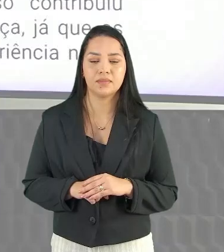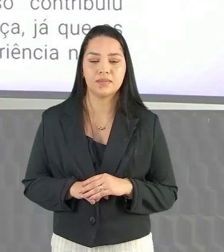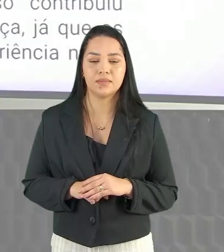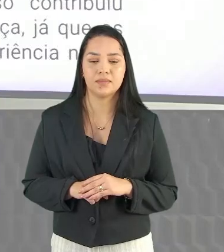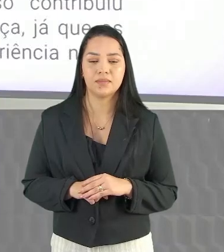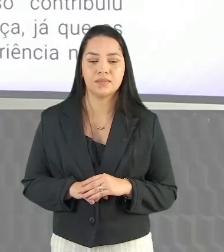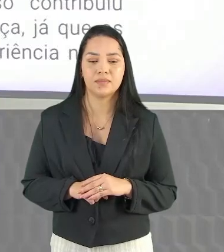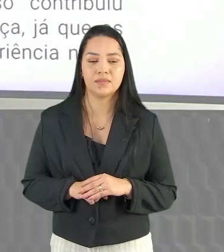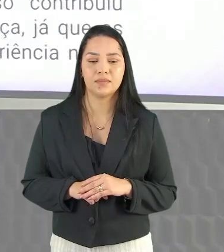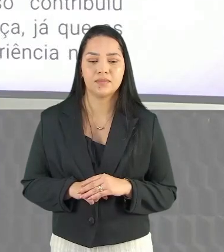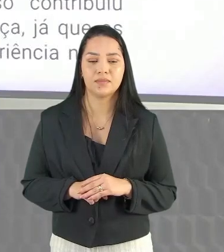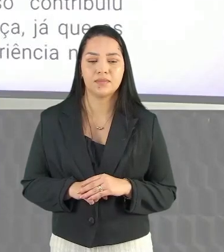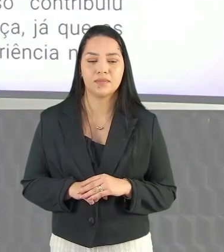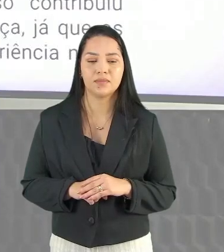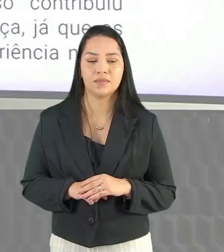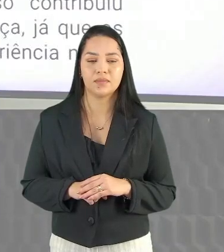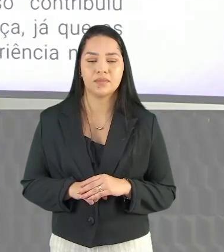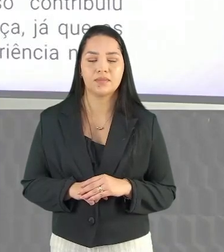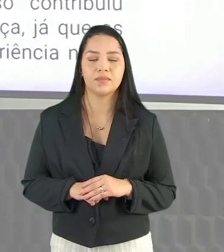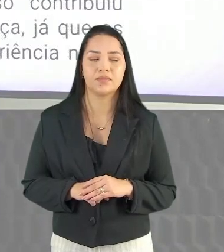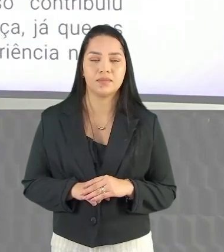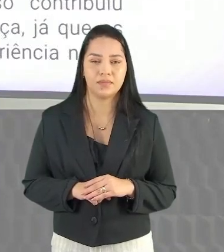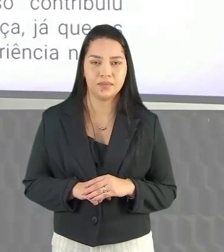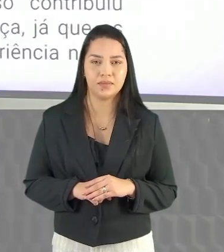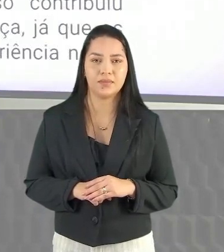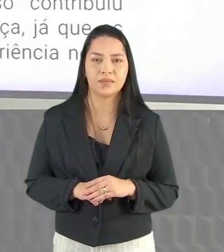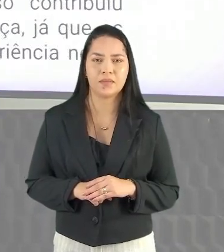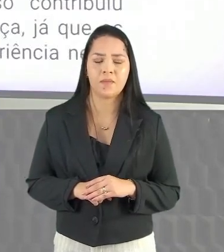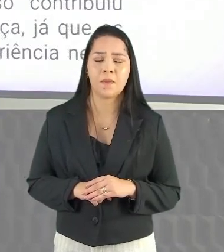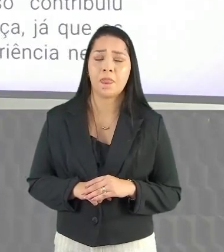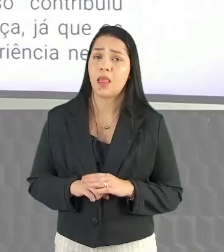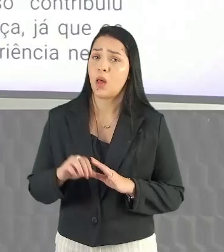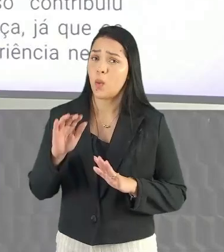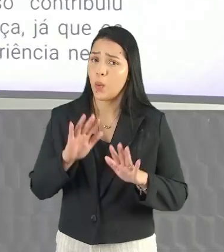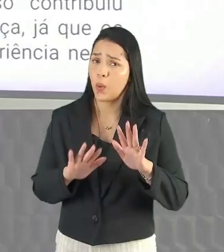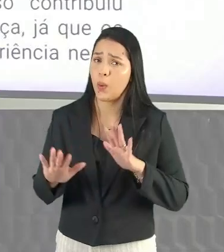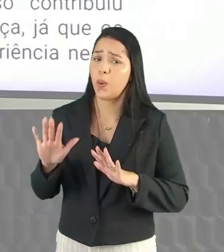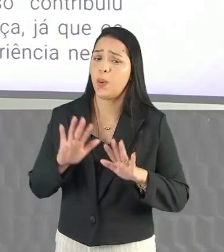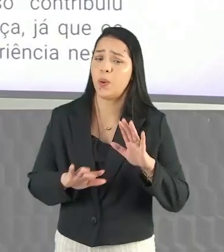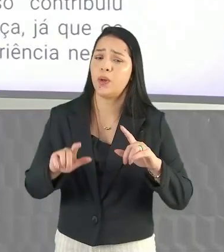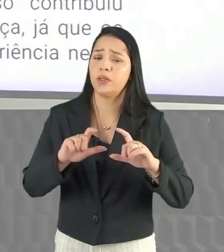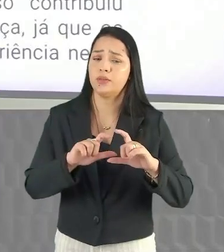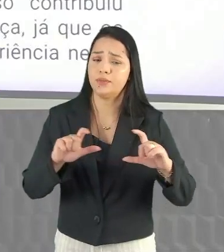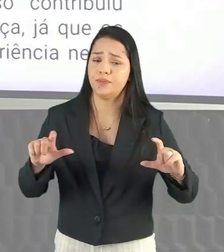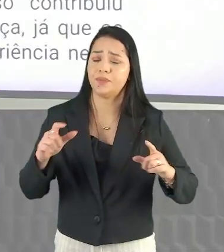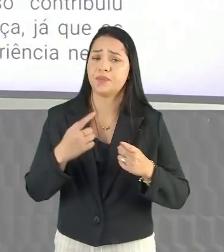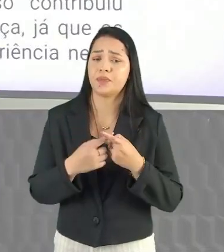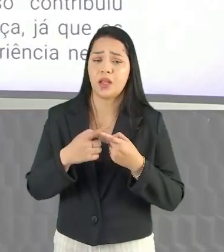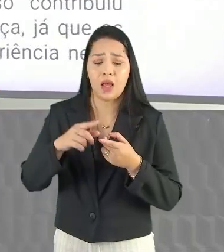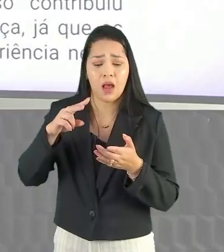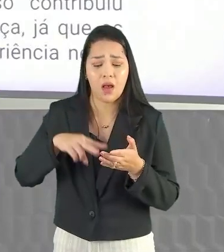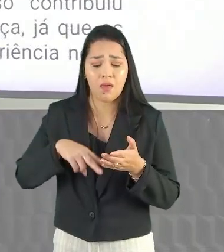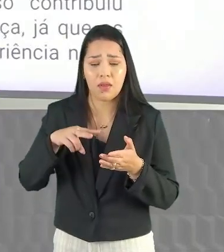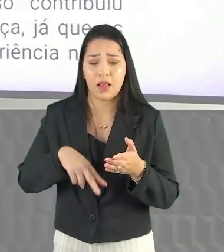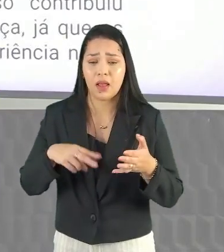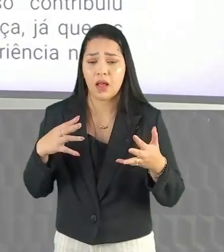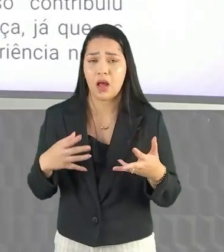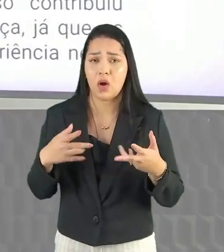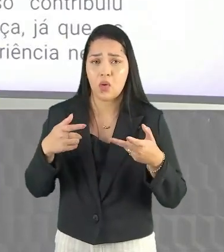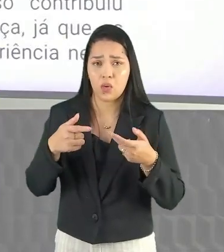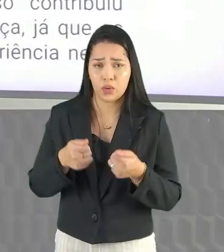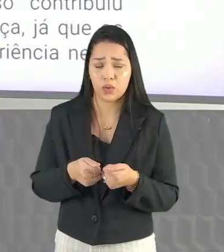tinham larga experiência nesse tipo de conflito. Gente, muito cuidado ao ler todo